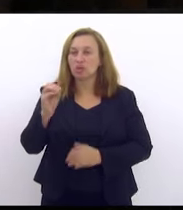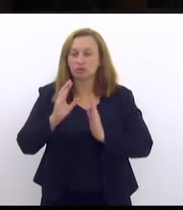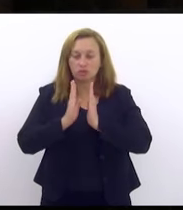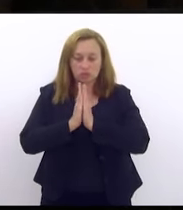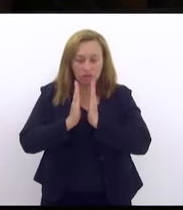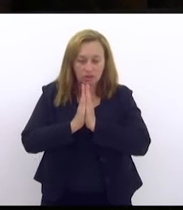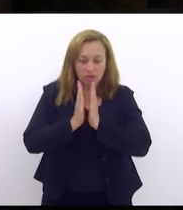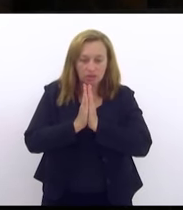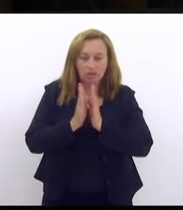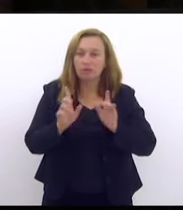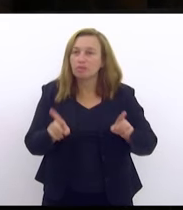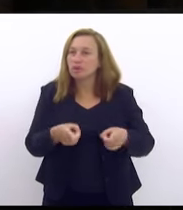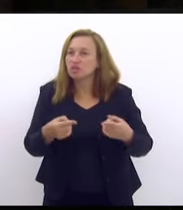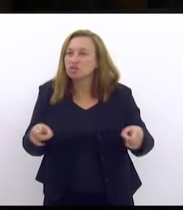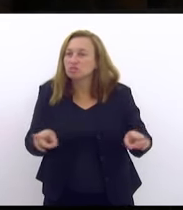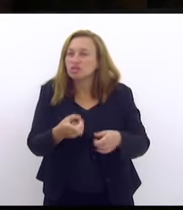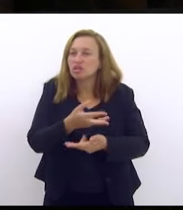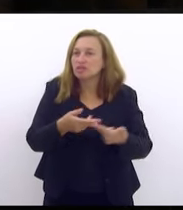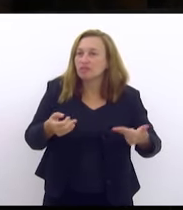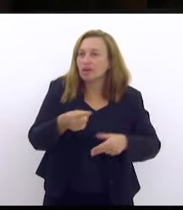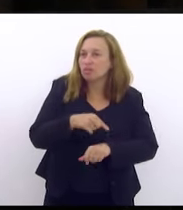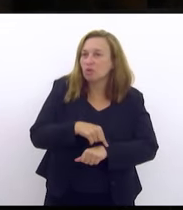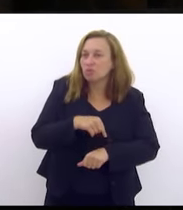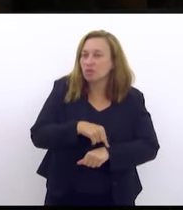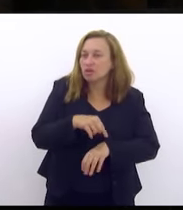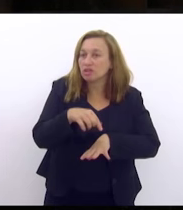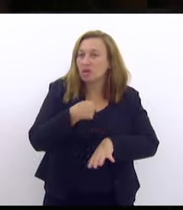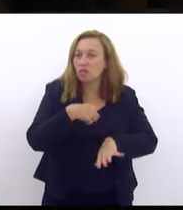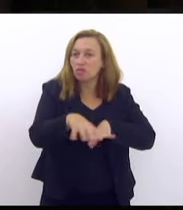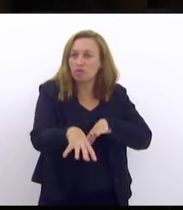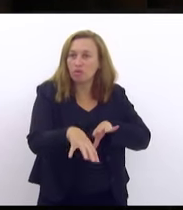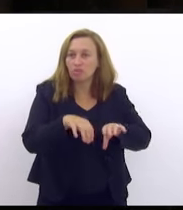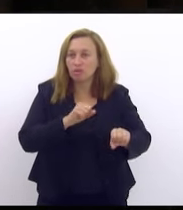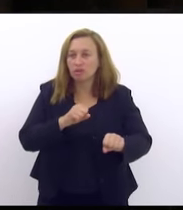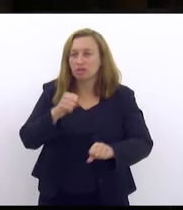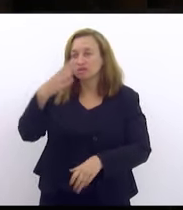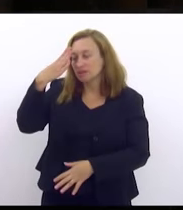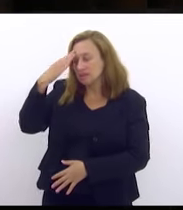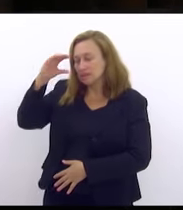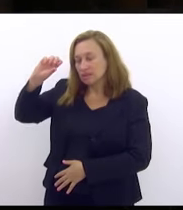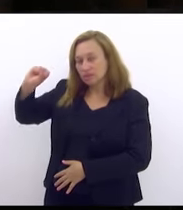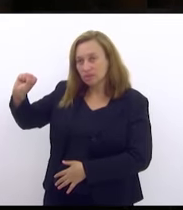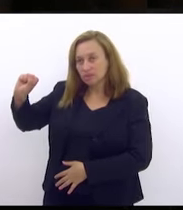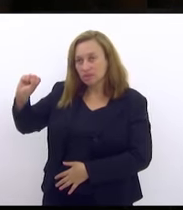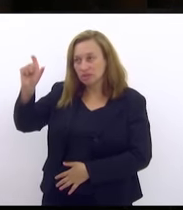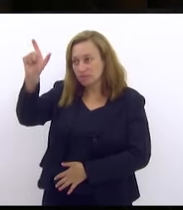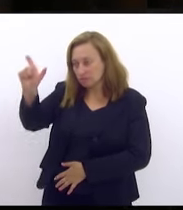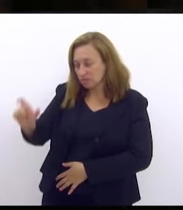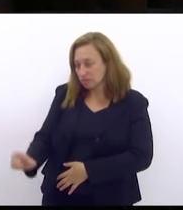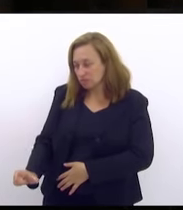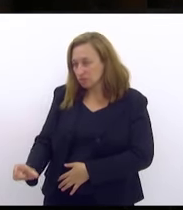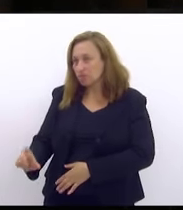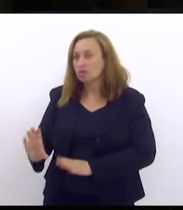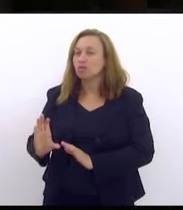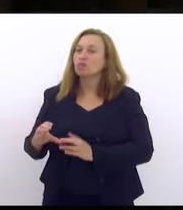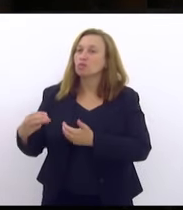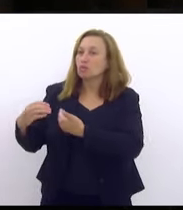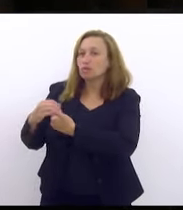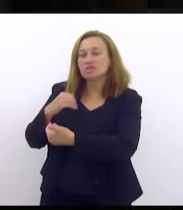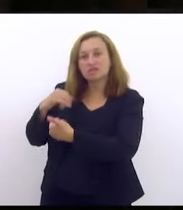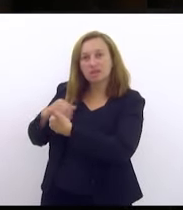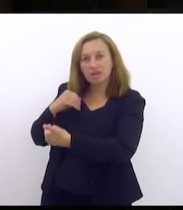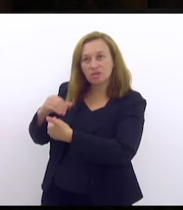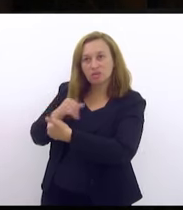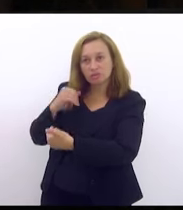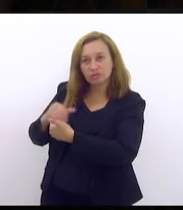para músicos, e em muitos momentos fui formado pela sabedoria, pelo conselho e pela